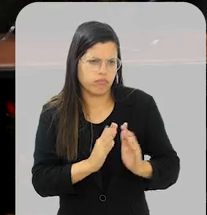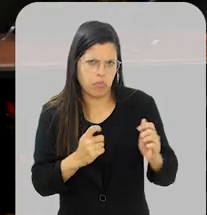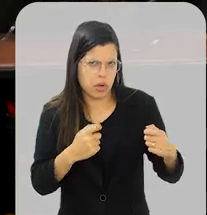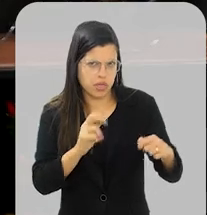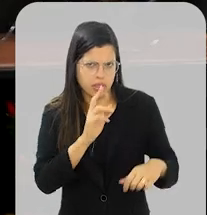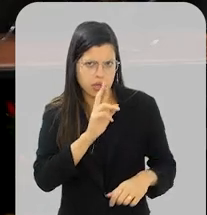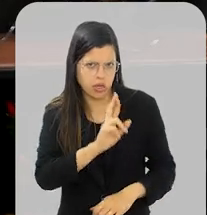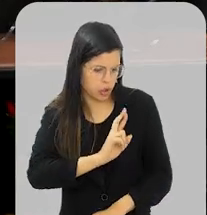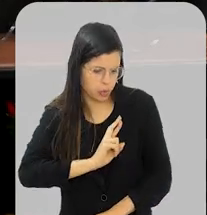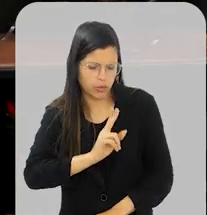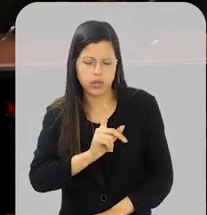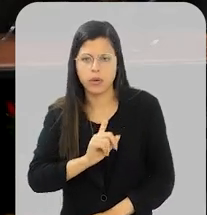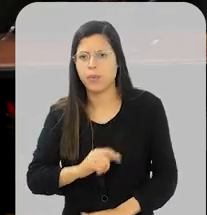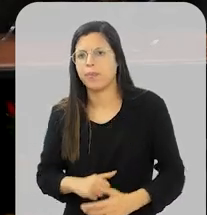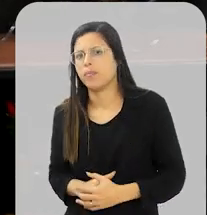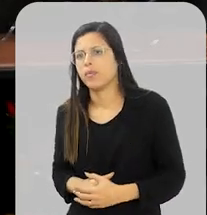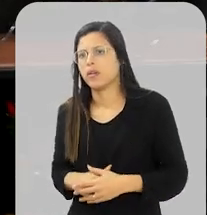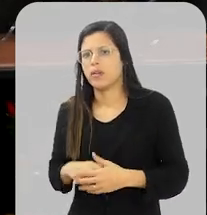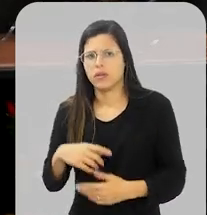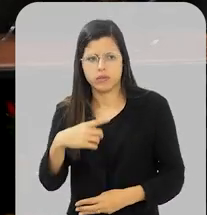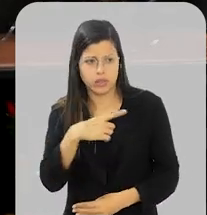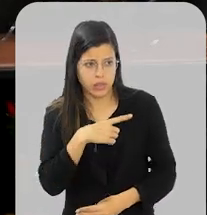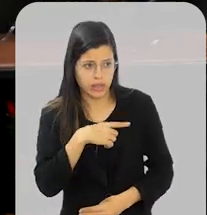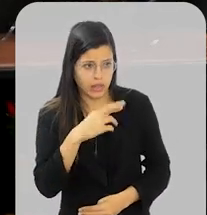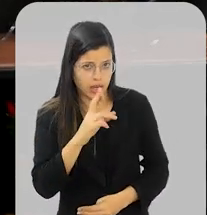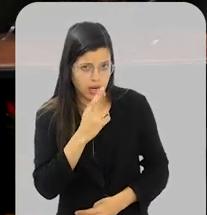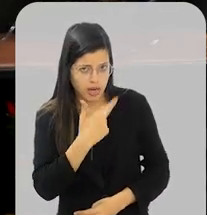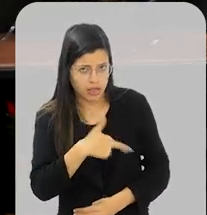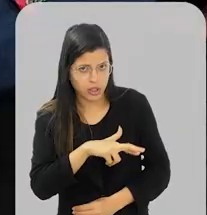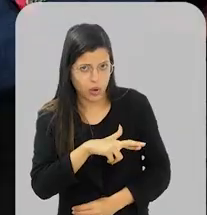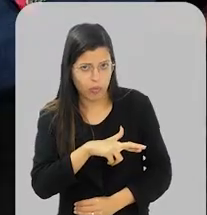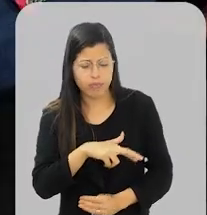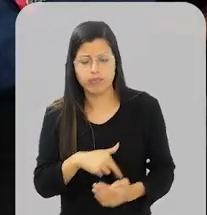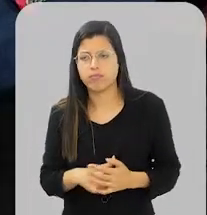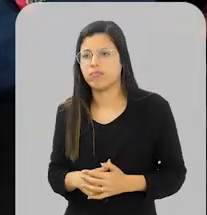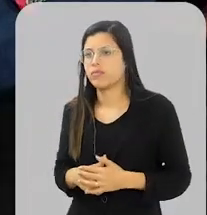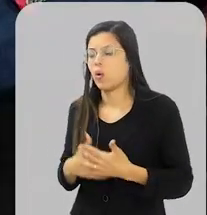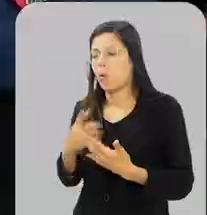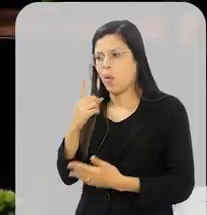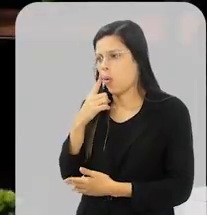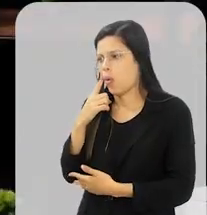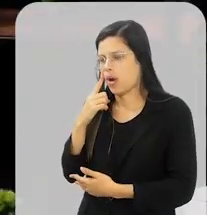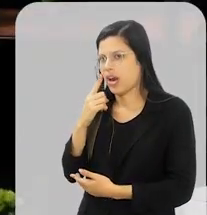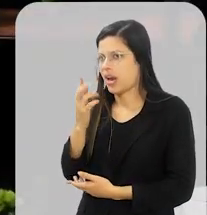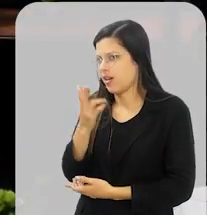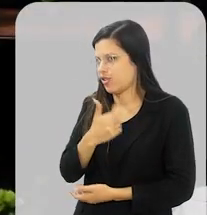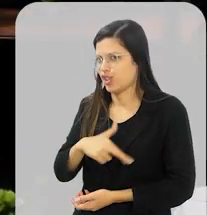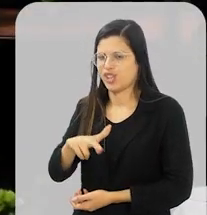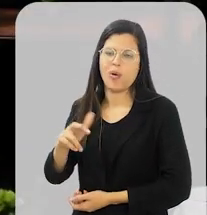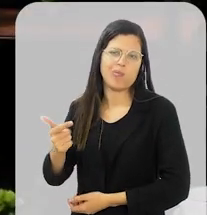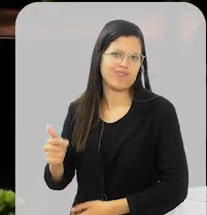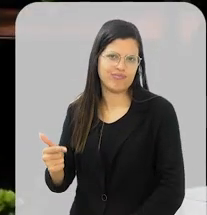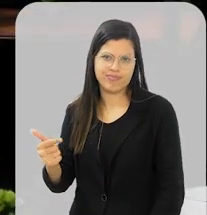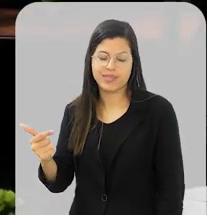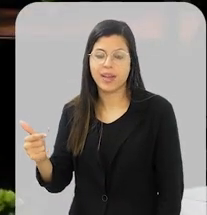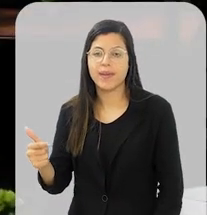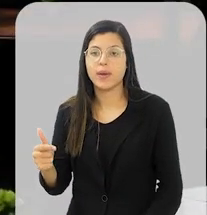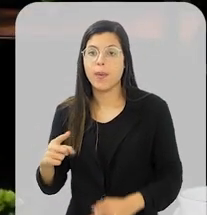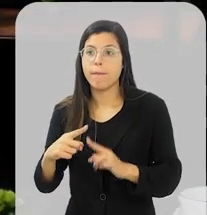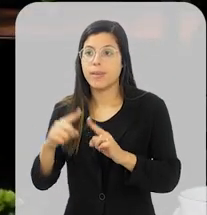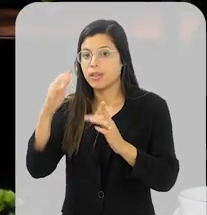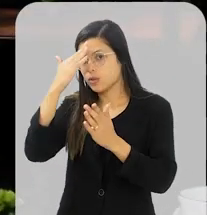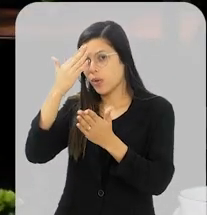favor, não precisa. Você tem uma religião? Olha, eu não tenho uma religião, né? Não